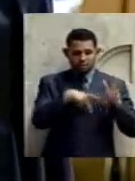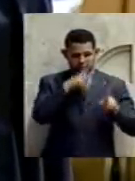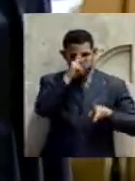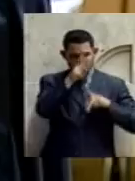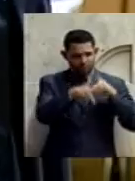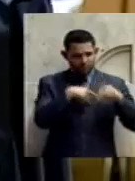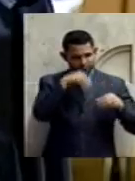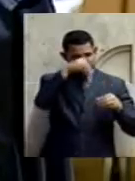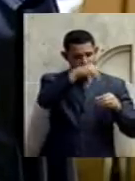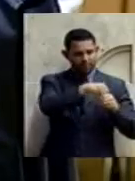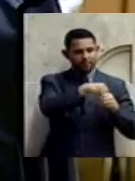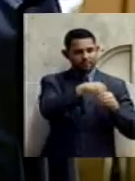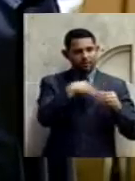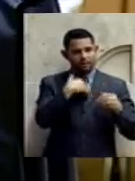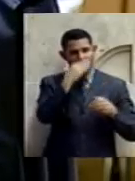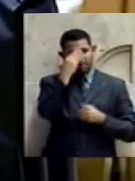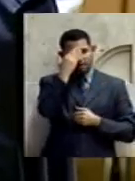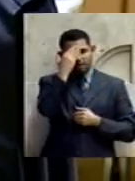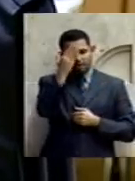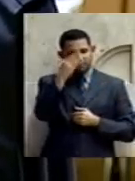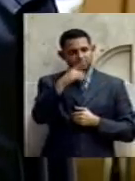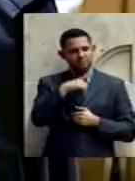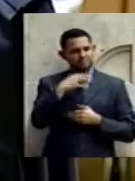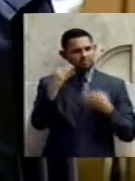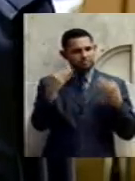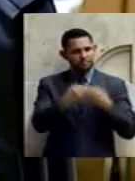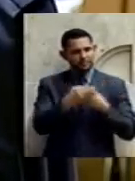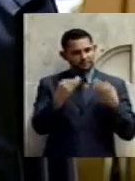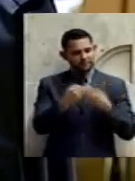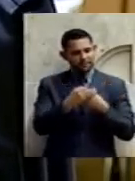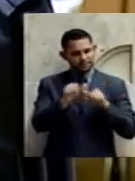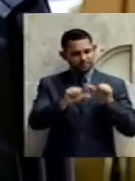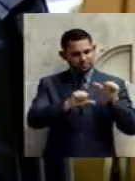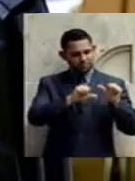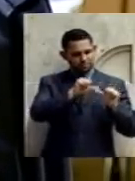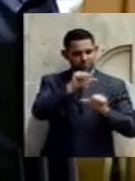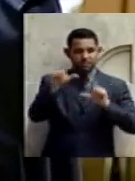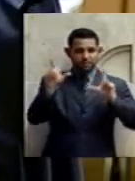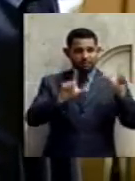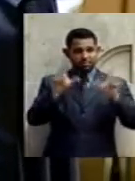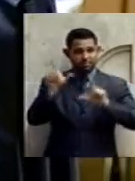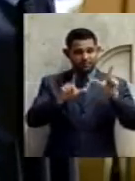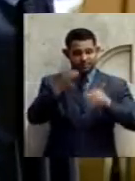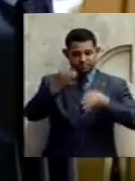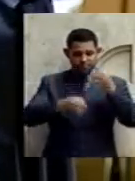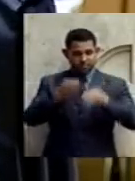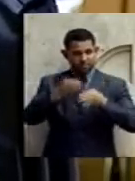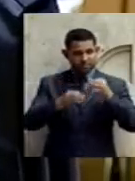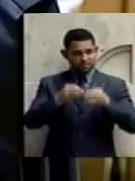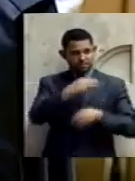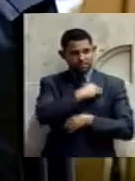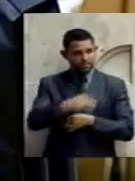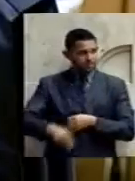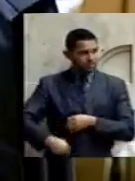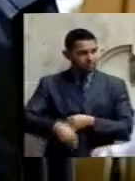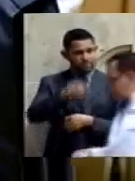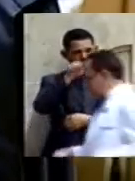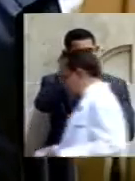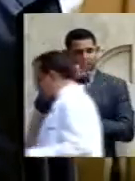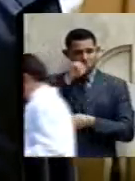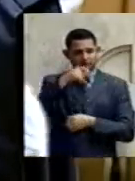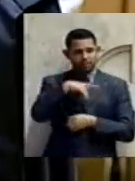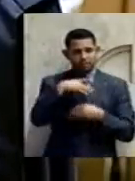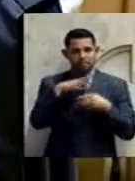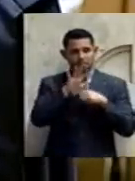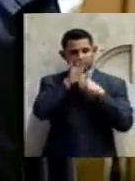geral, graças a essa fantástica inovação da TV Justiça, ministro Marco Aurélio, que conferiu